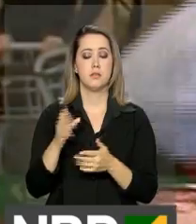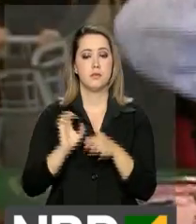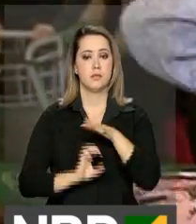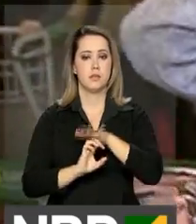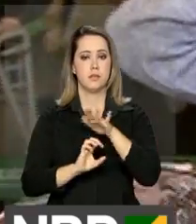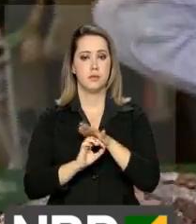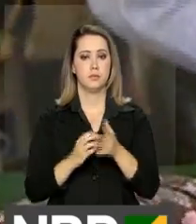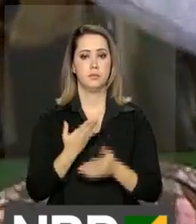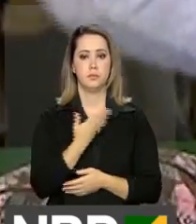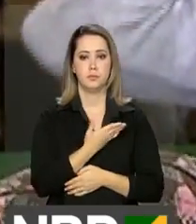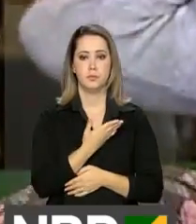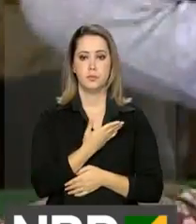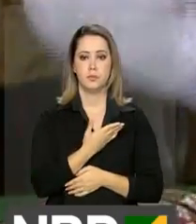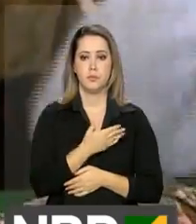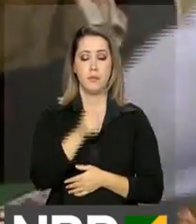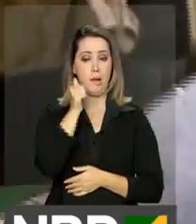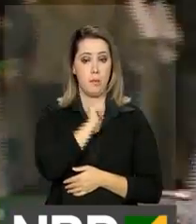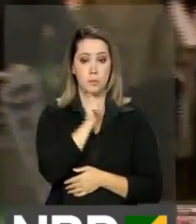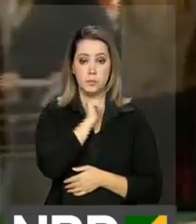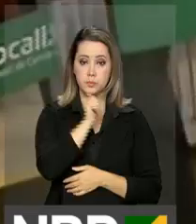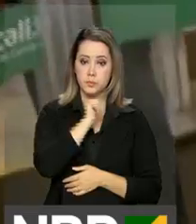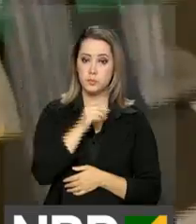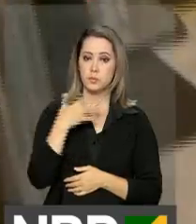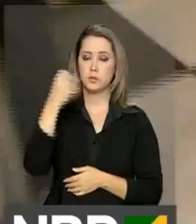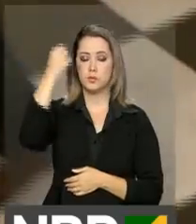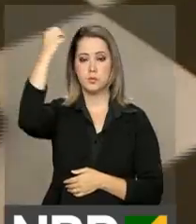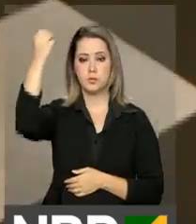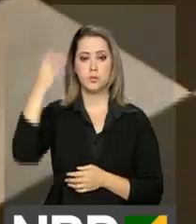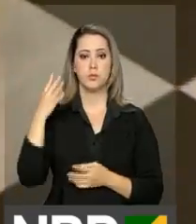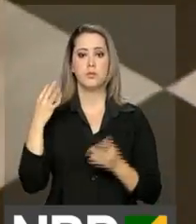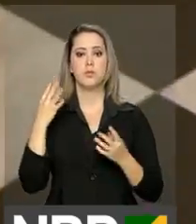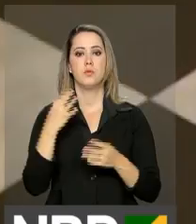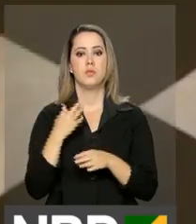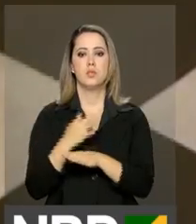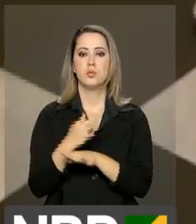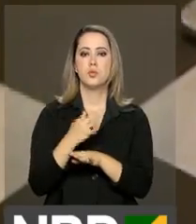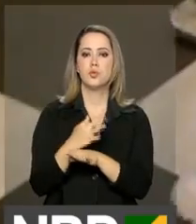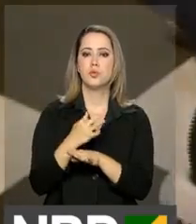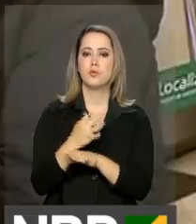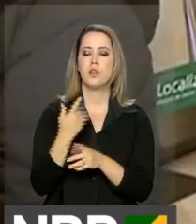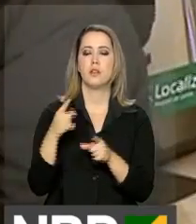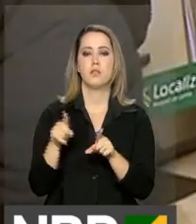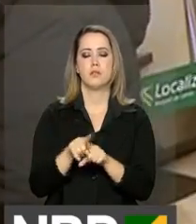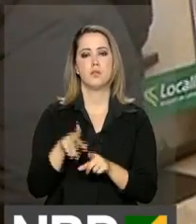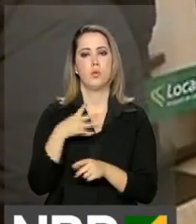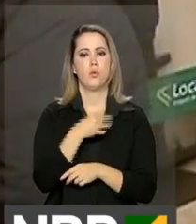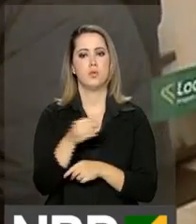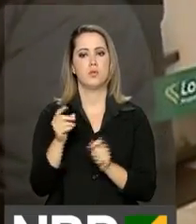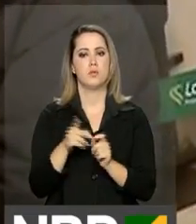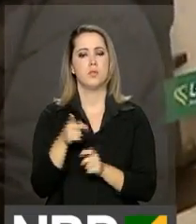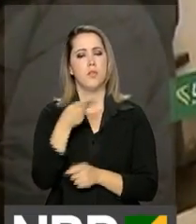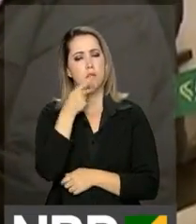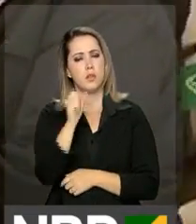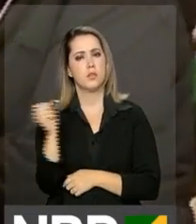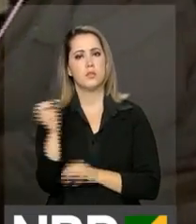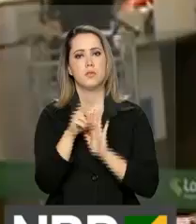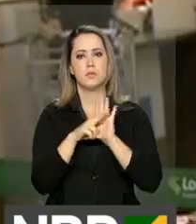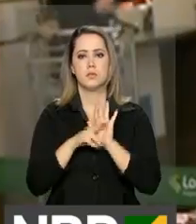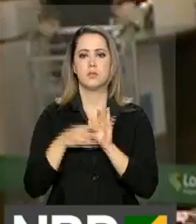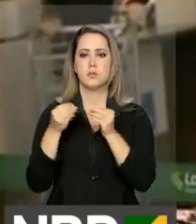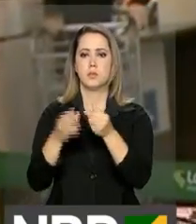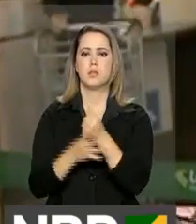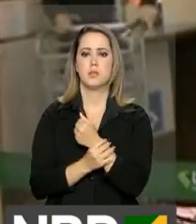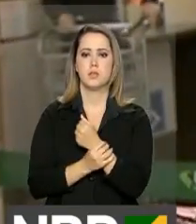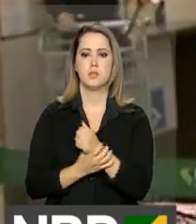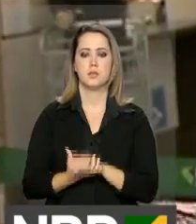aérea para a designer gráfica beatriz lopes que viaja de férias com os filhos as novas regras dão mais garantias aos passageiros